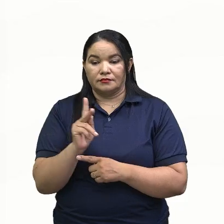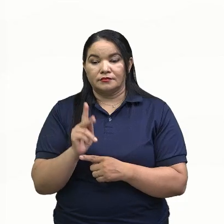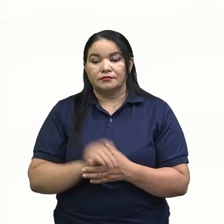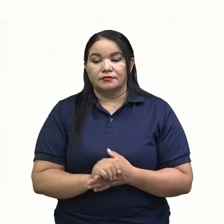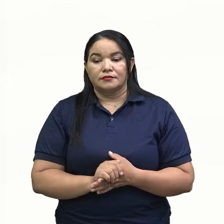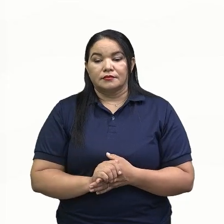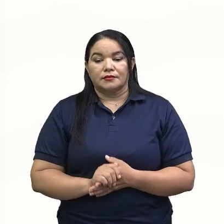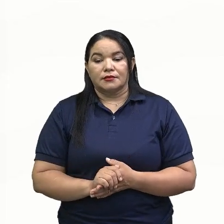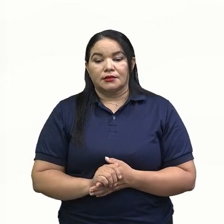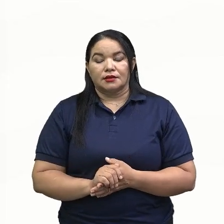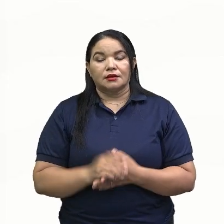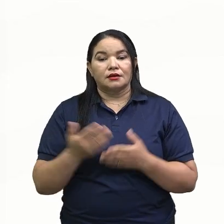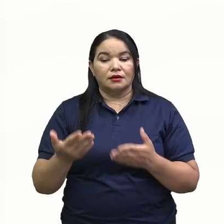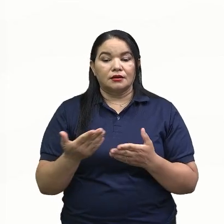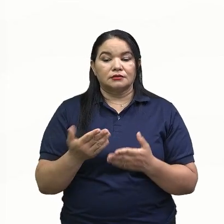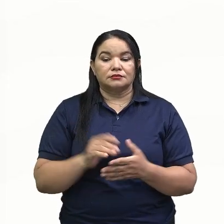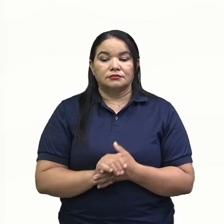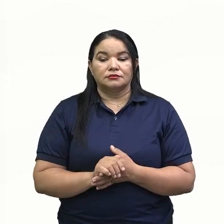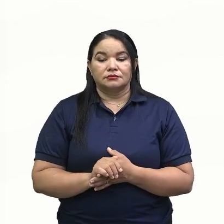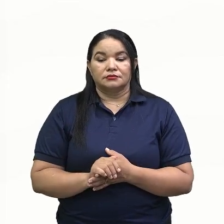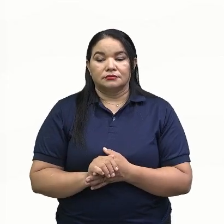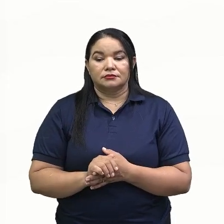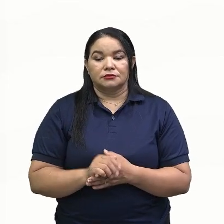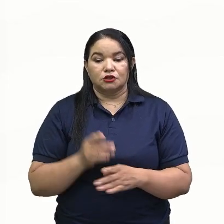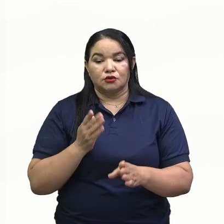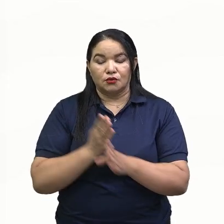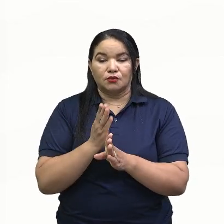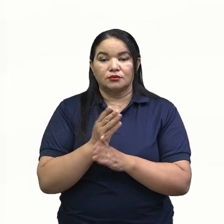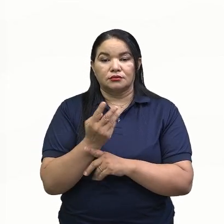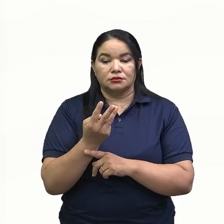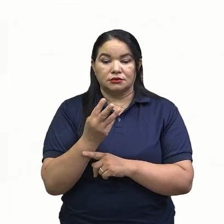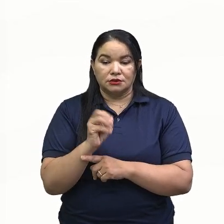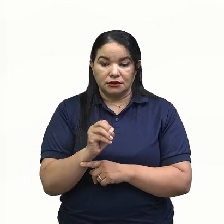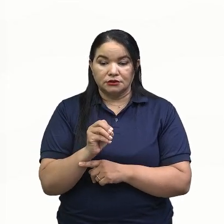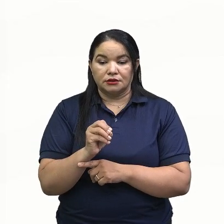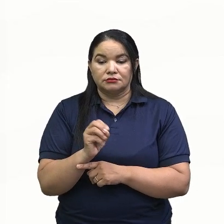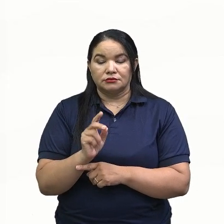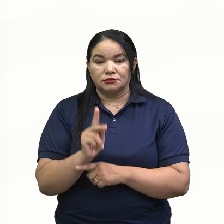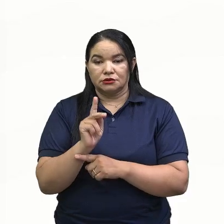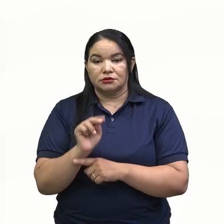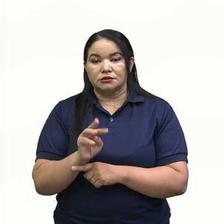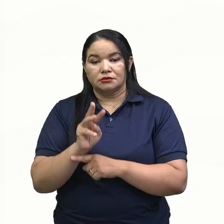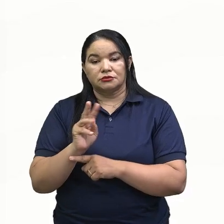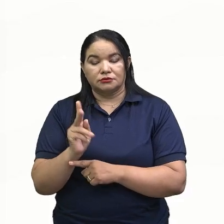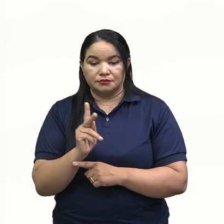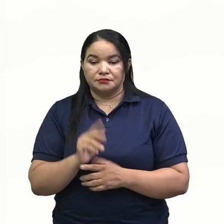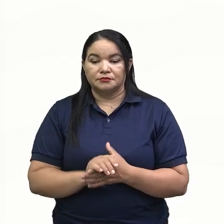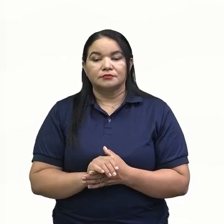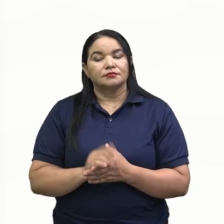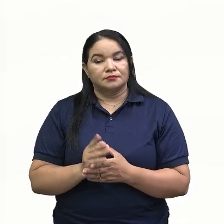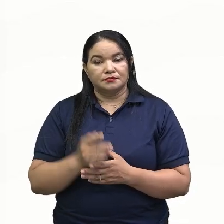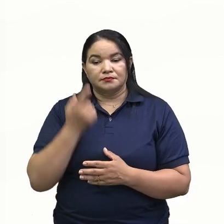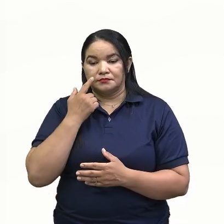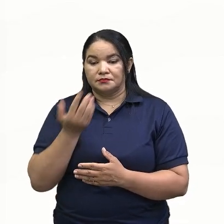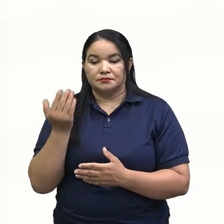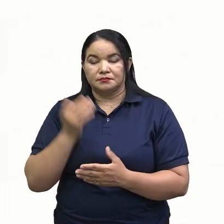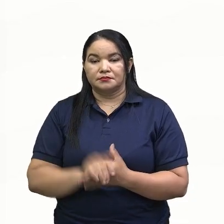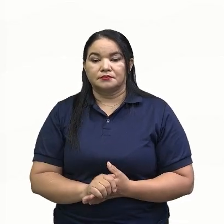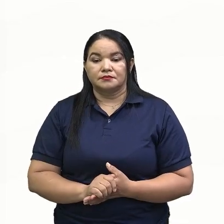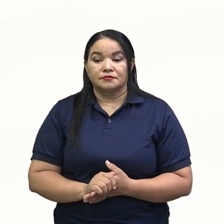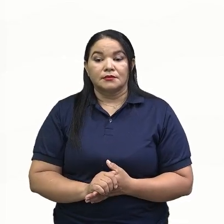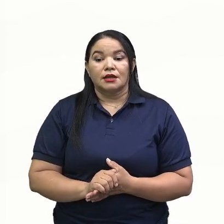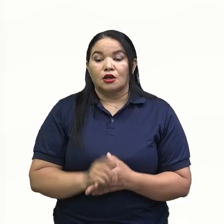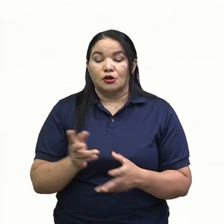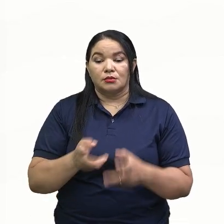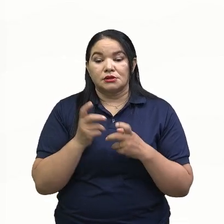kWh. Aqui, ó, 30 kWh, que era 30 mil watt-hora, passou a ser 30 mil kWh. Veja